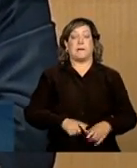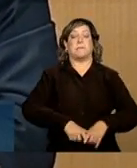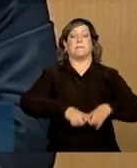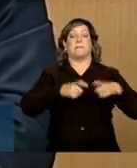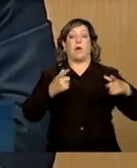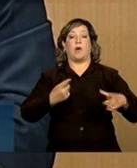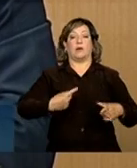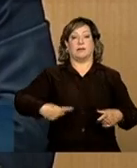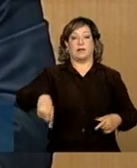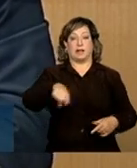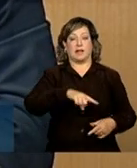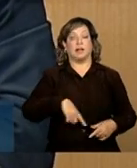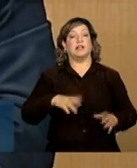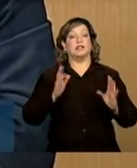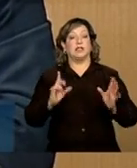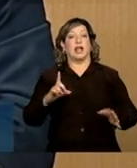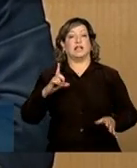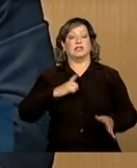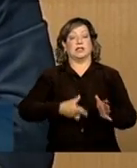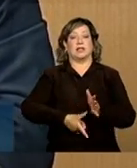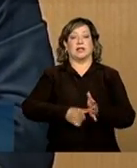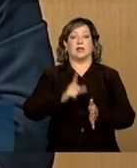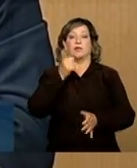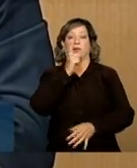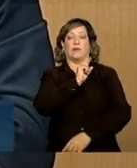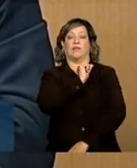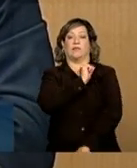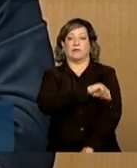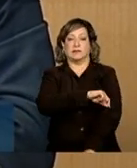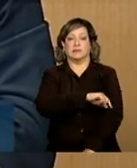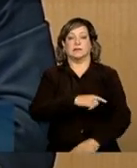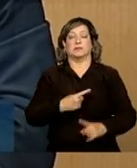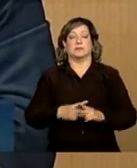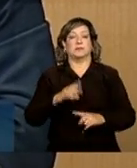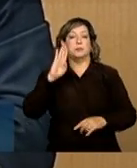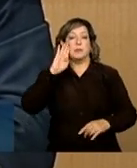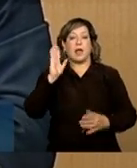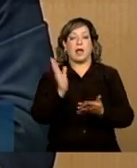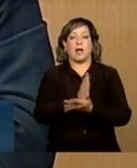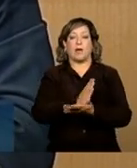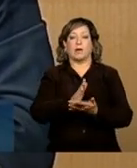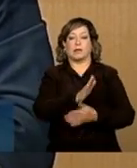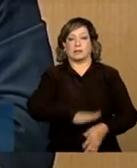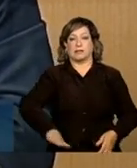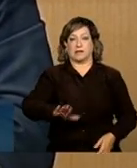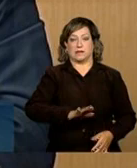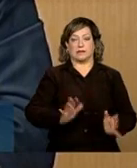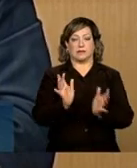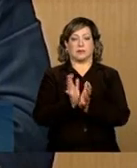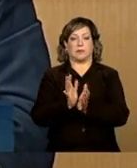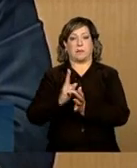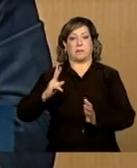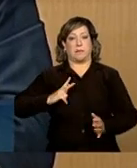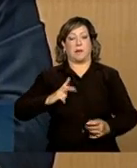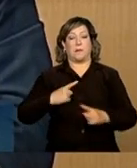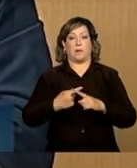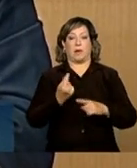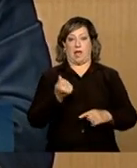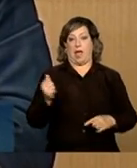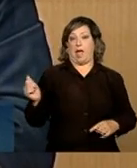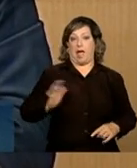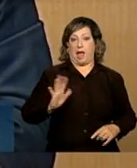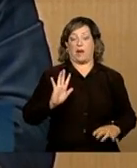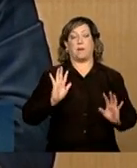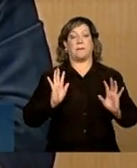delas já tinham tido acesso à vacina principalmente Algumas crianças da rede privada né Por Conta do custo alto mas